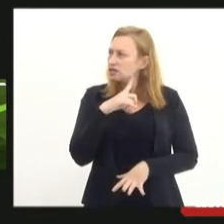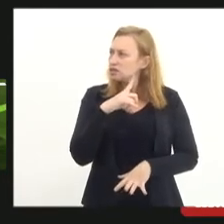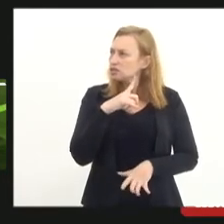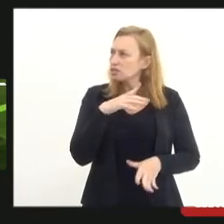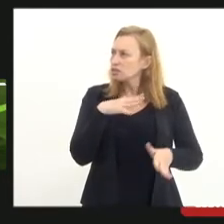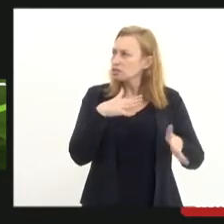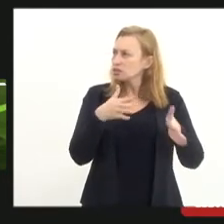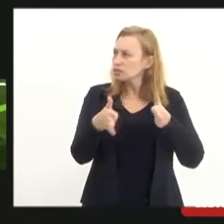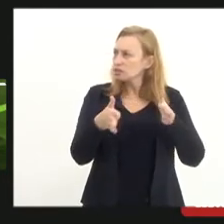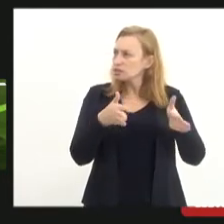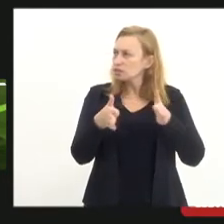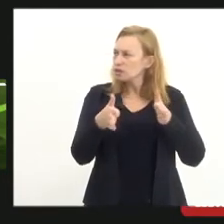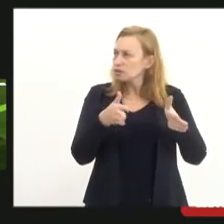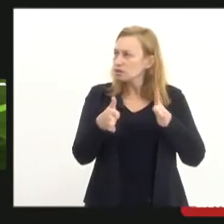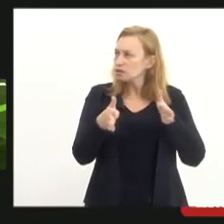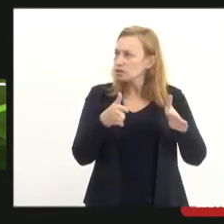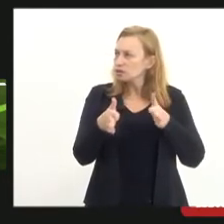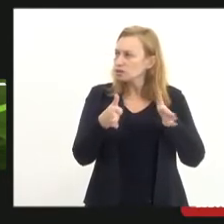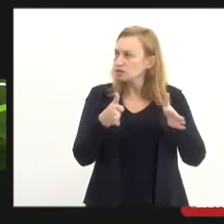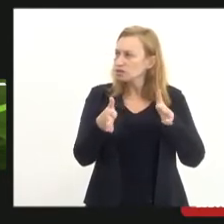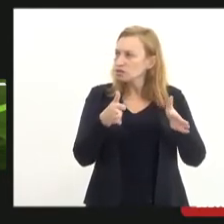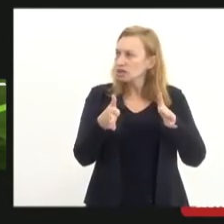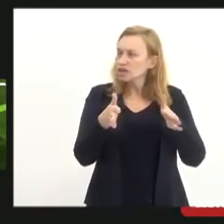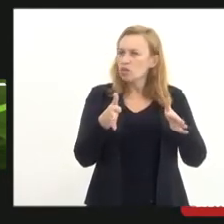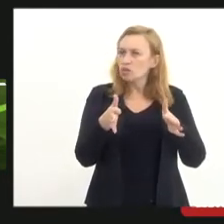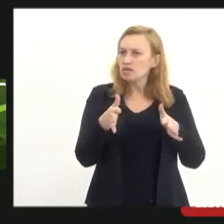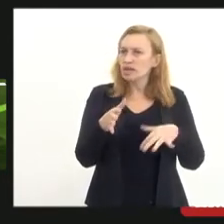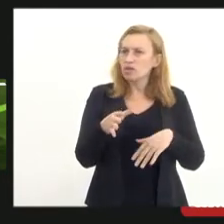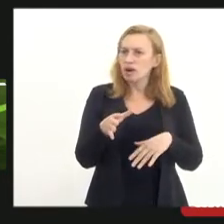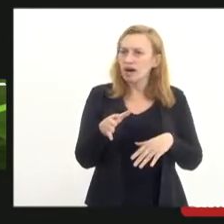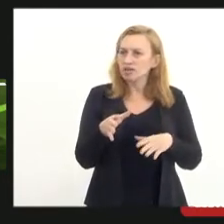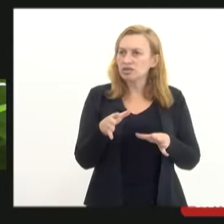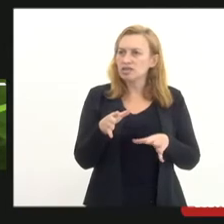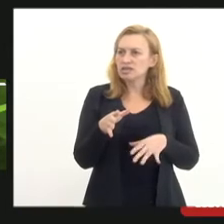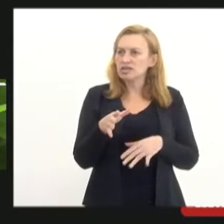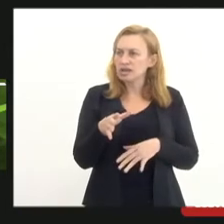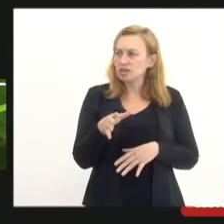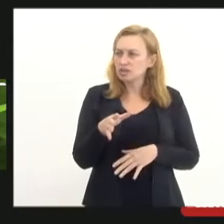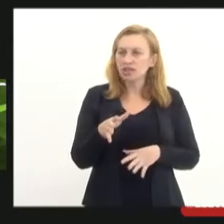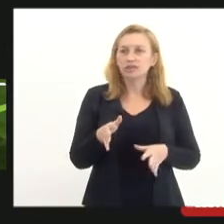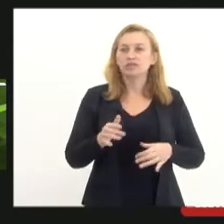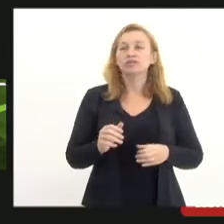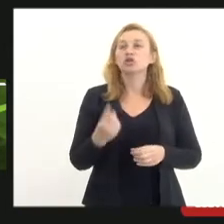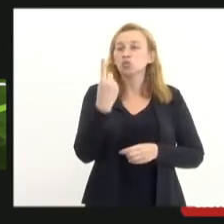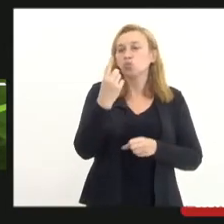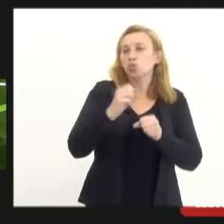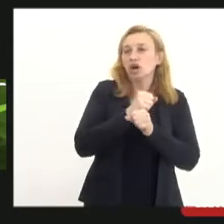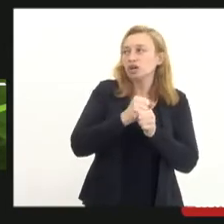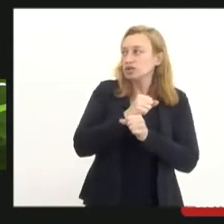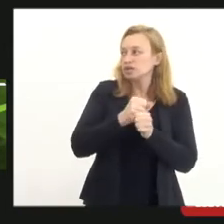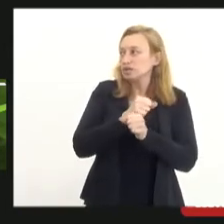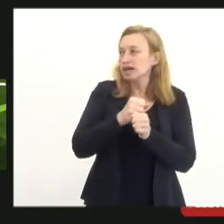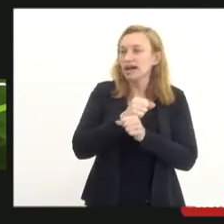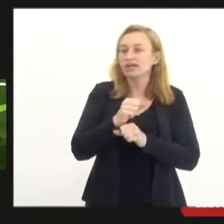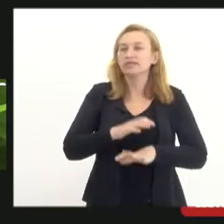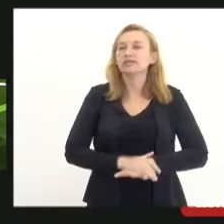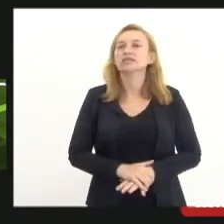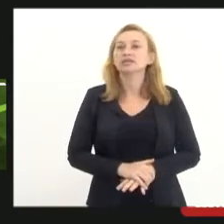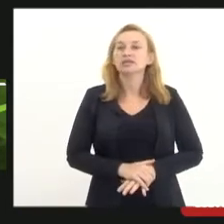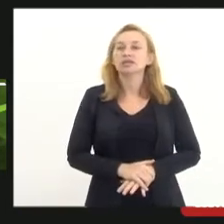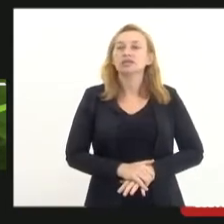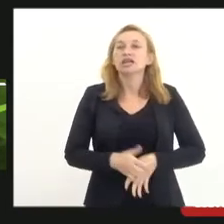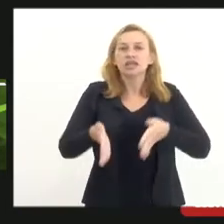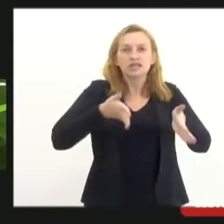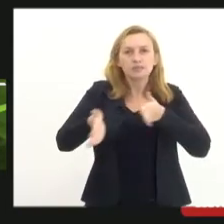prazo previsto? Porque normalmente ela dura em cerca de um ano e pouco, esse